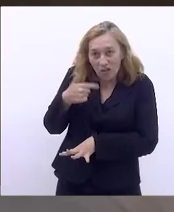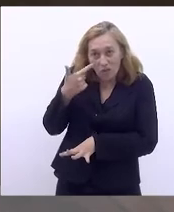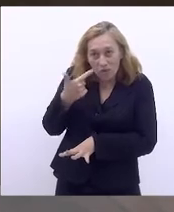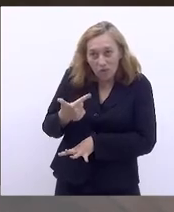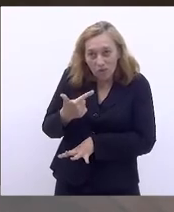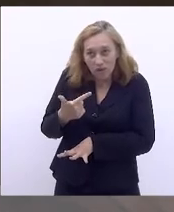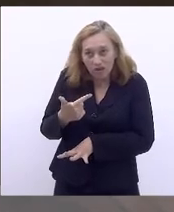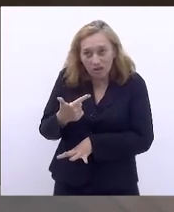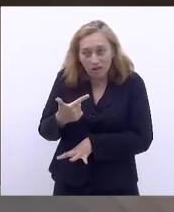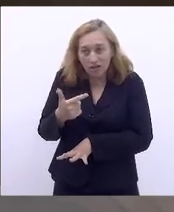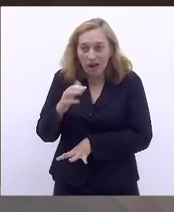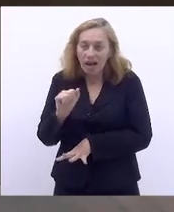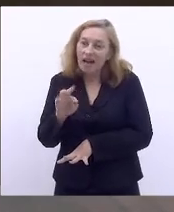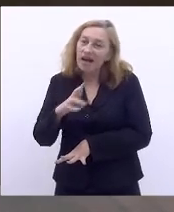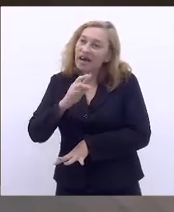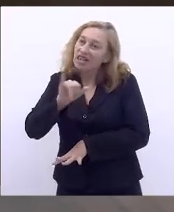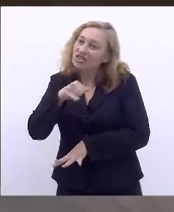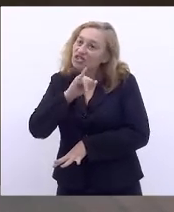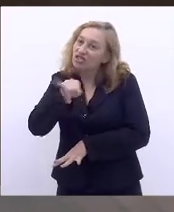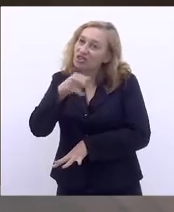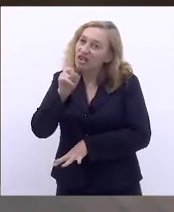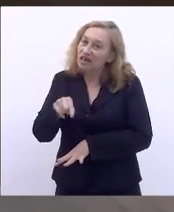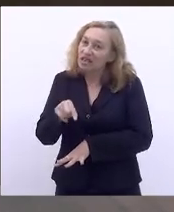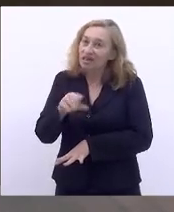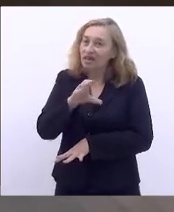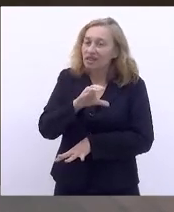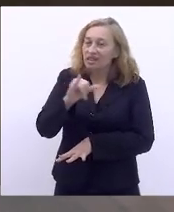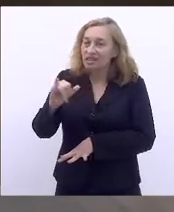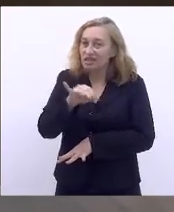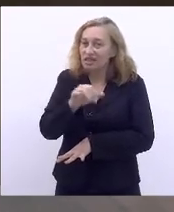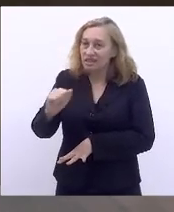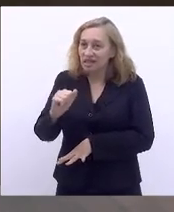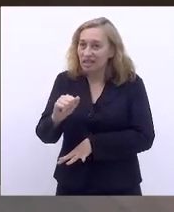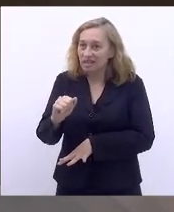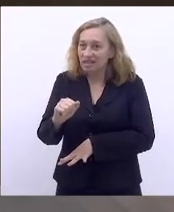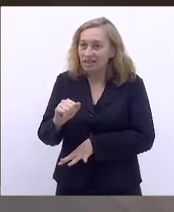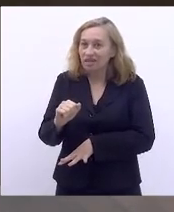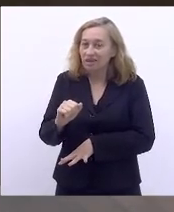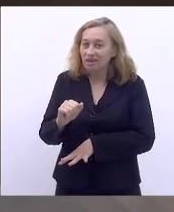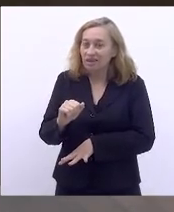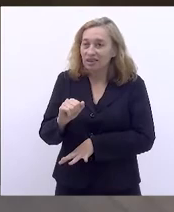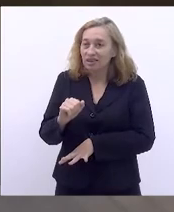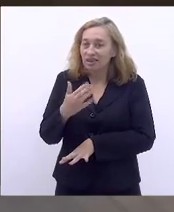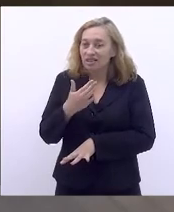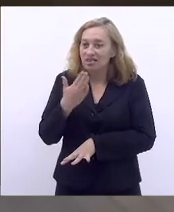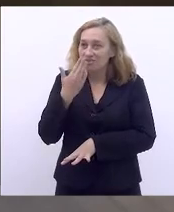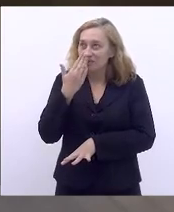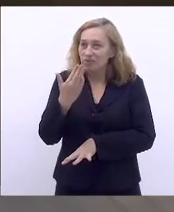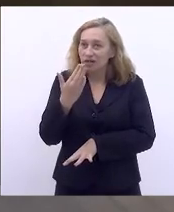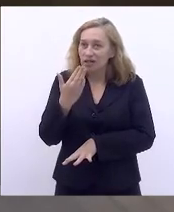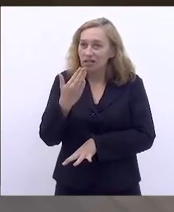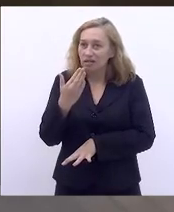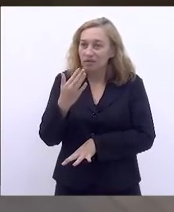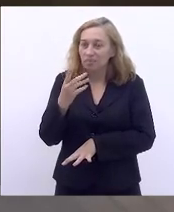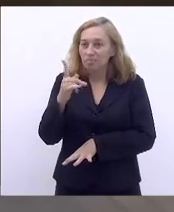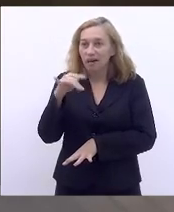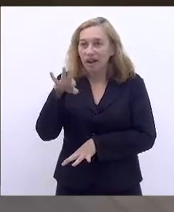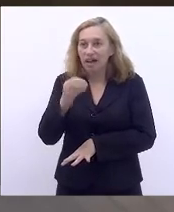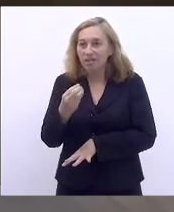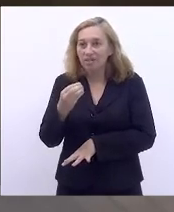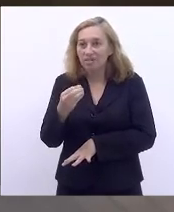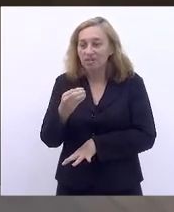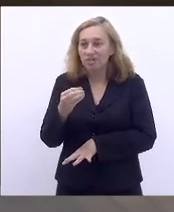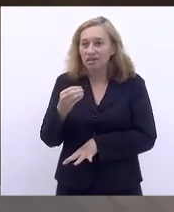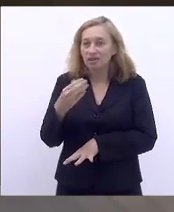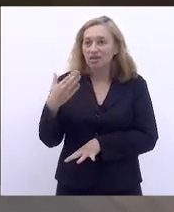providenciar um acarajé da Cissa, que fica ali no nosso, em frente ao nosso Palácio Tiradentes, do lado,